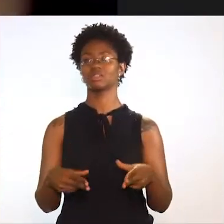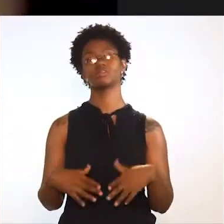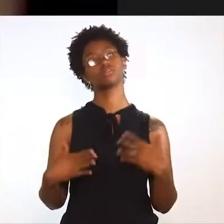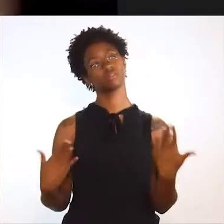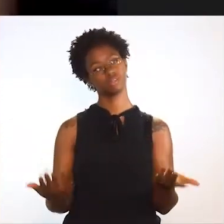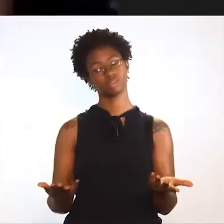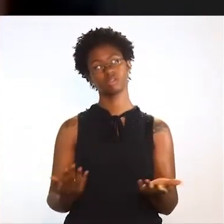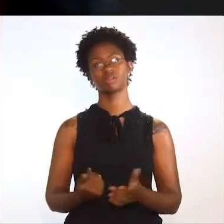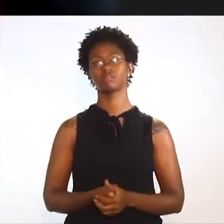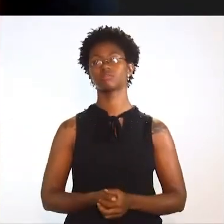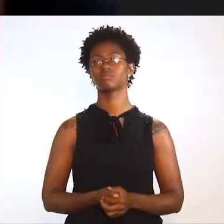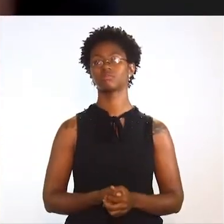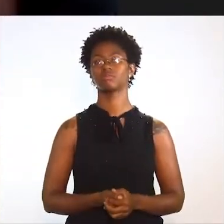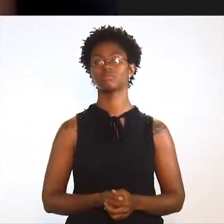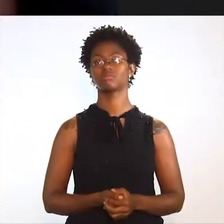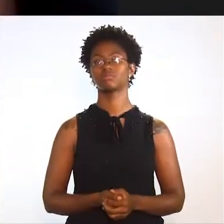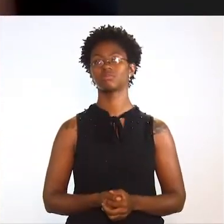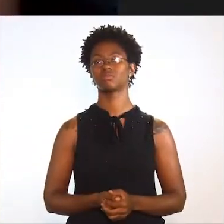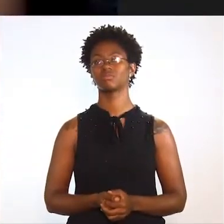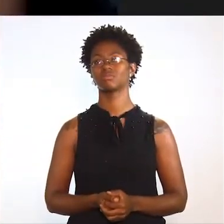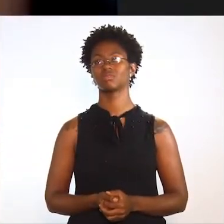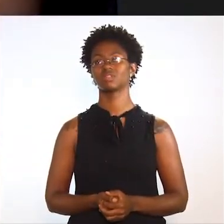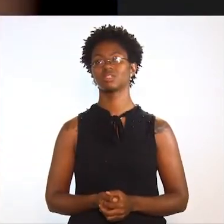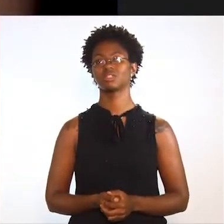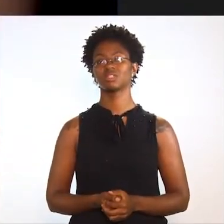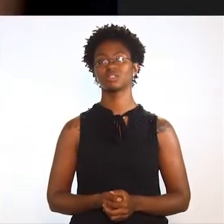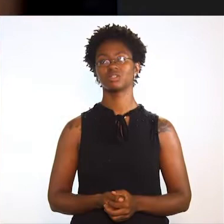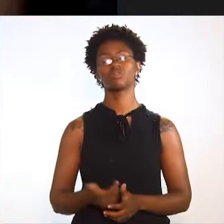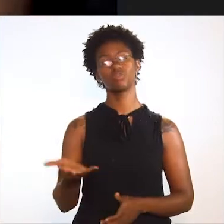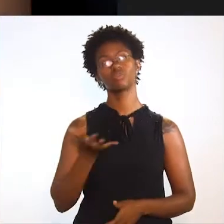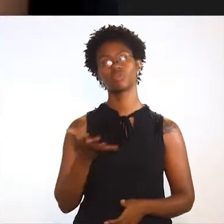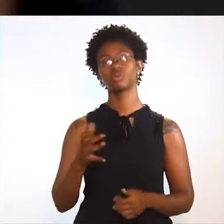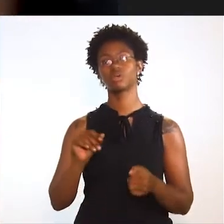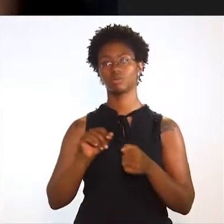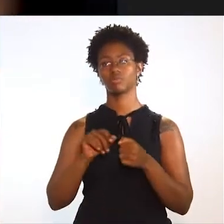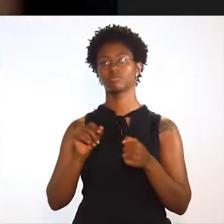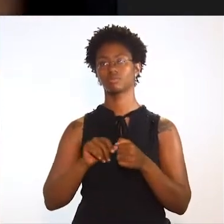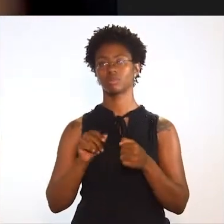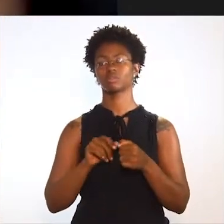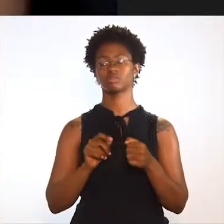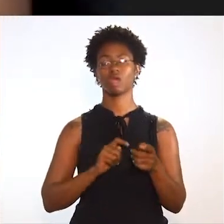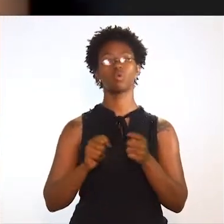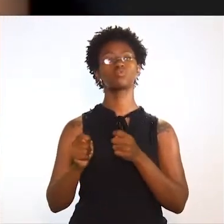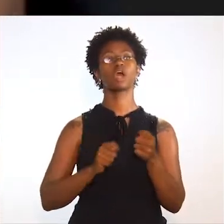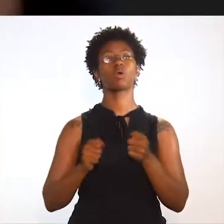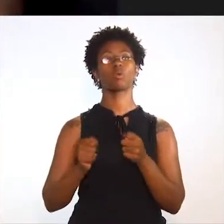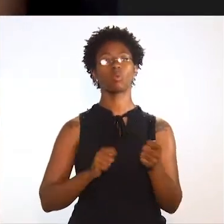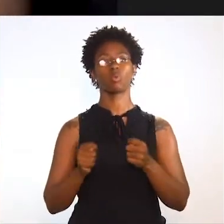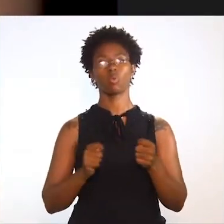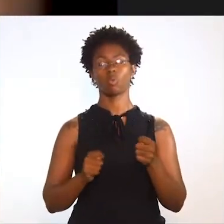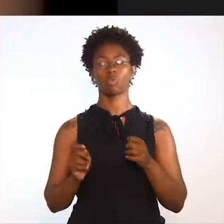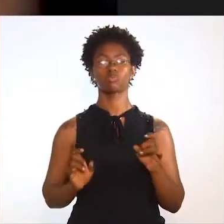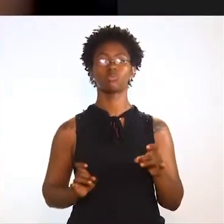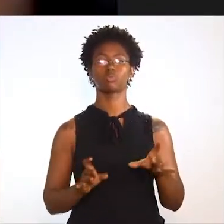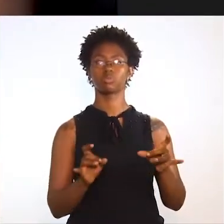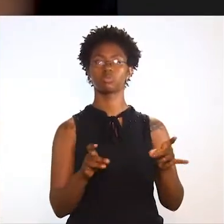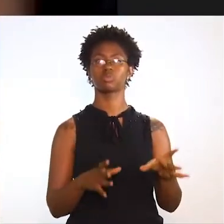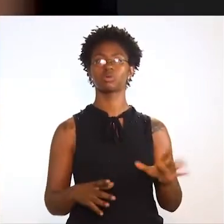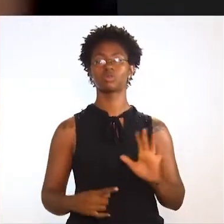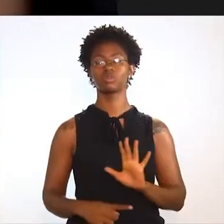que é a questão de você querer fazer um negócio que